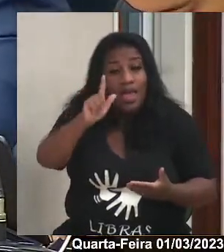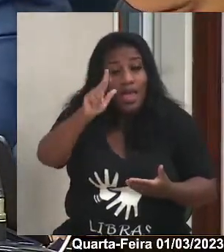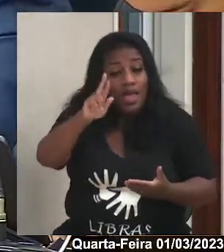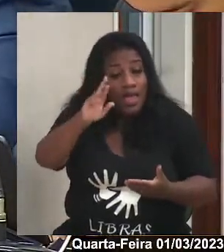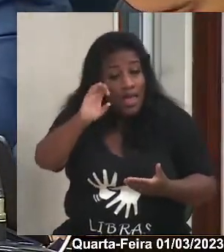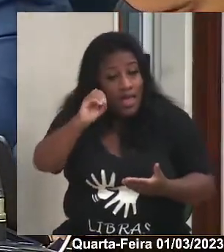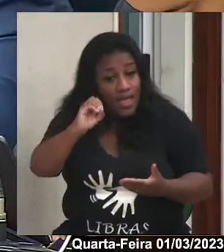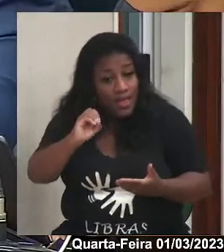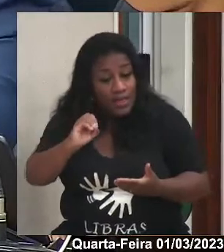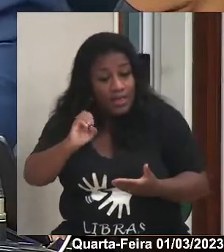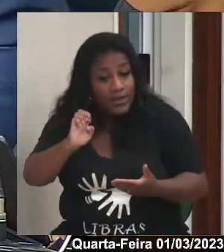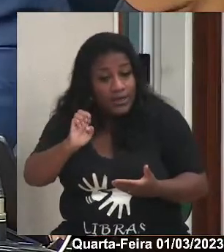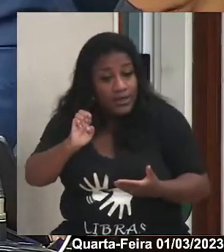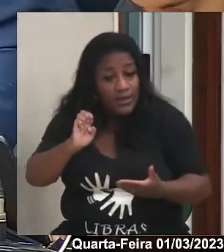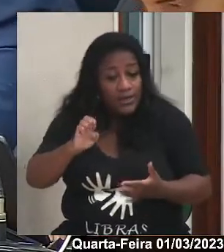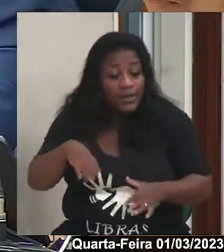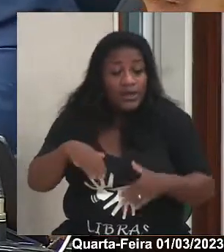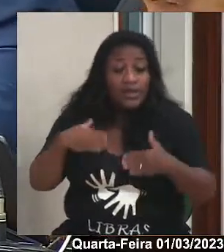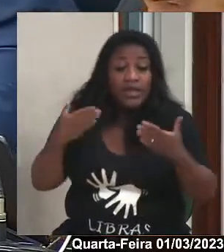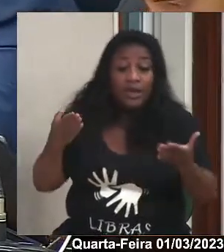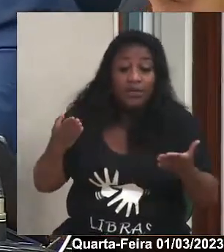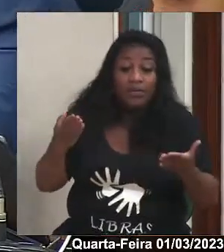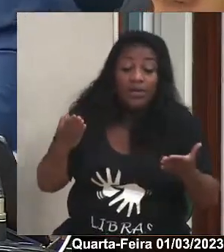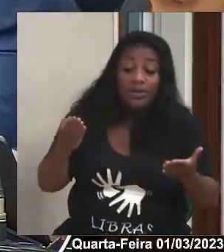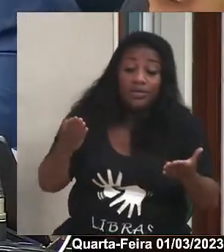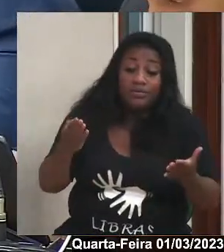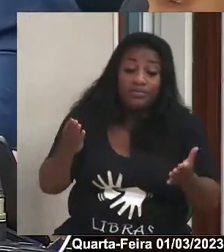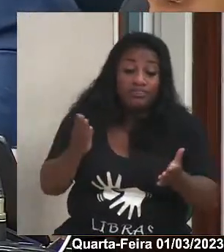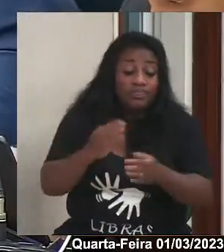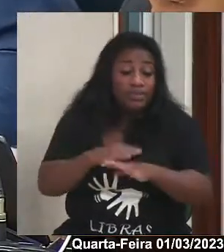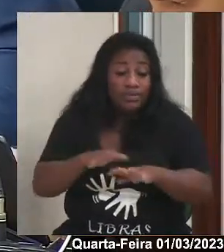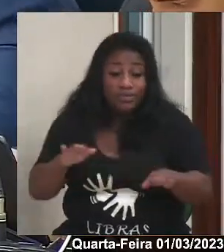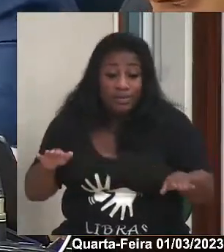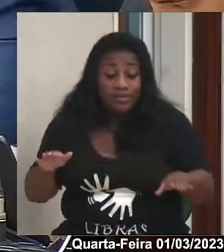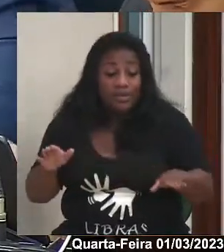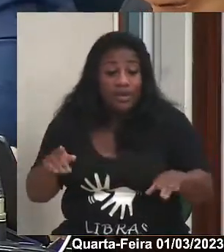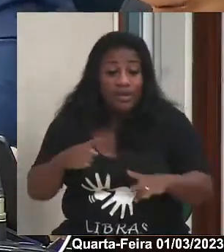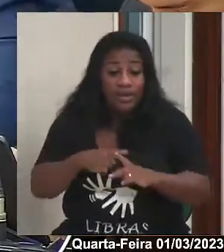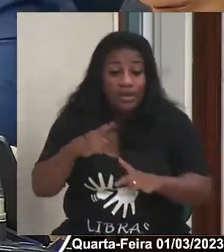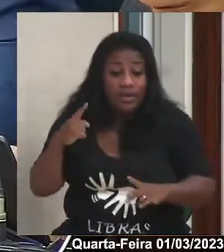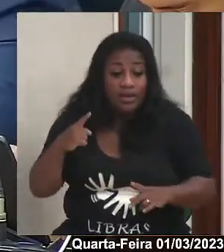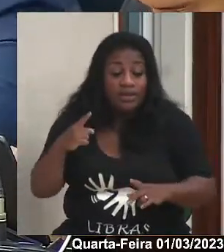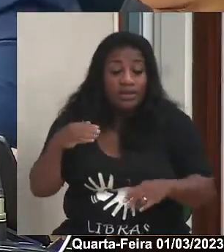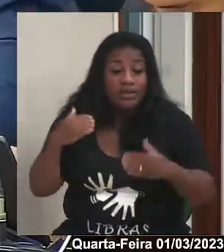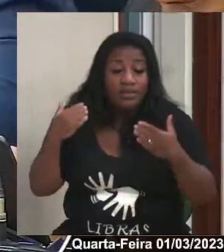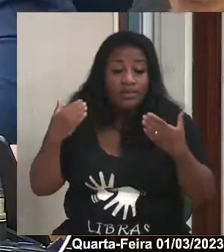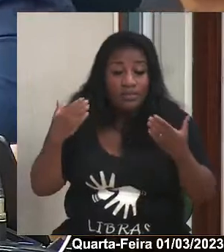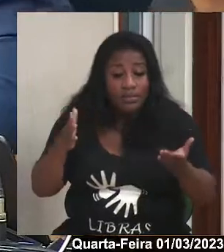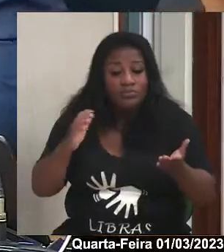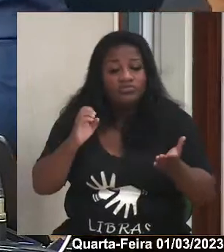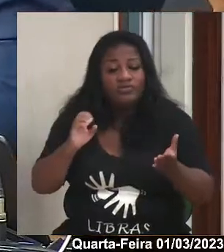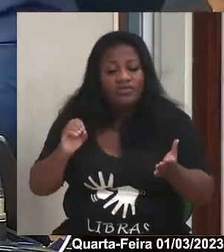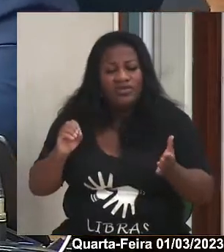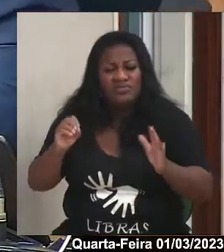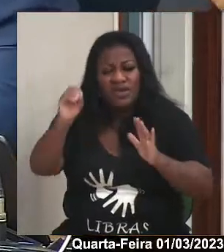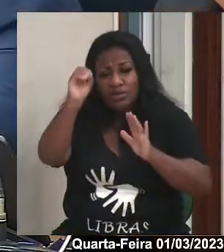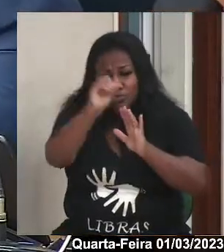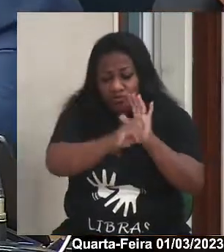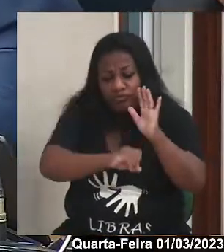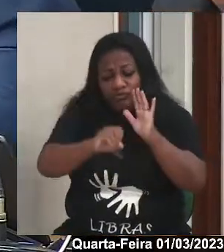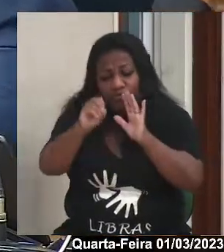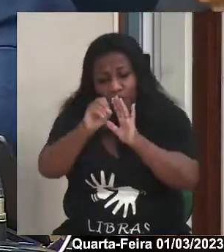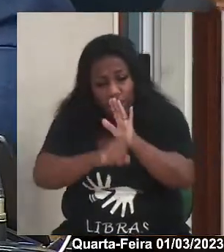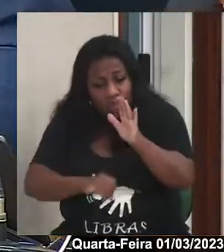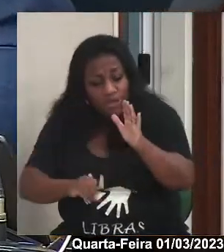fazia Vista Alegre, Butantã, e agora é Vista Alegre, Vila Sonha, né? Já protocolamos vários ofícios, fizemos